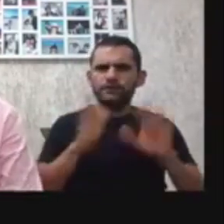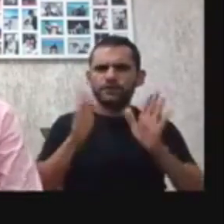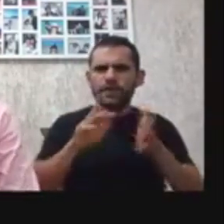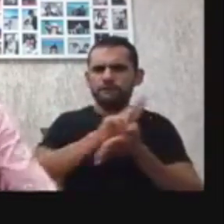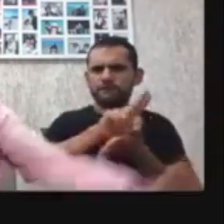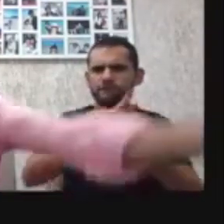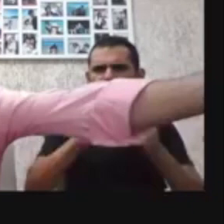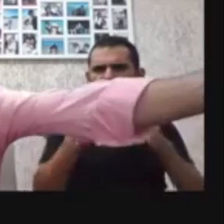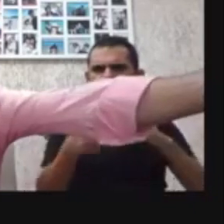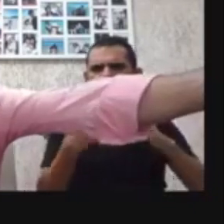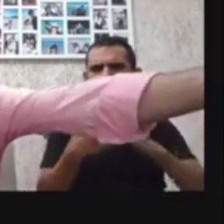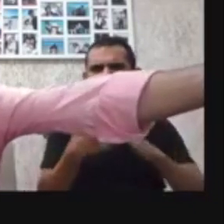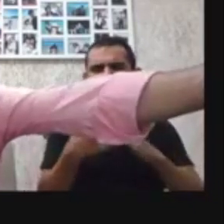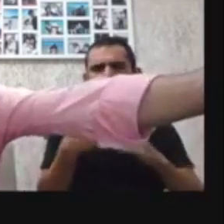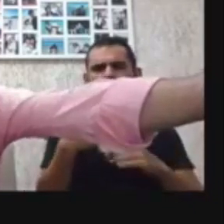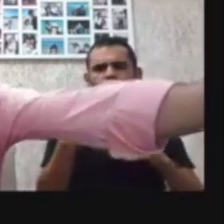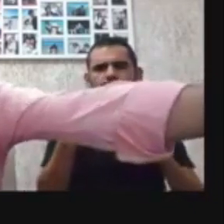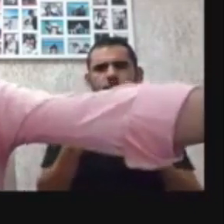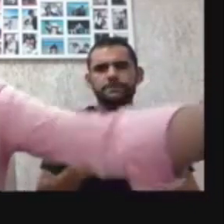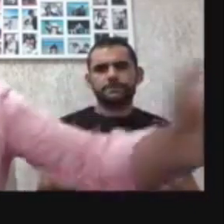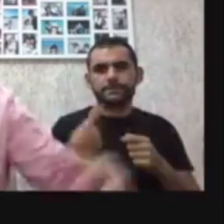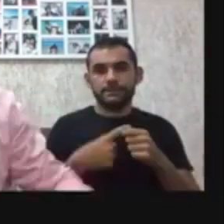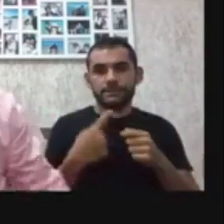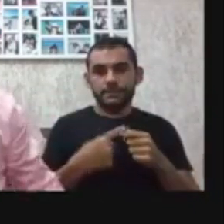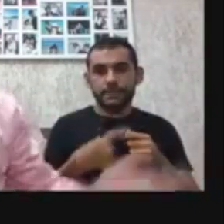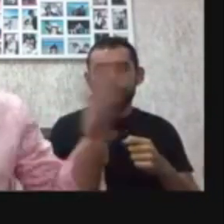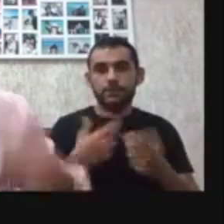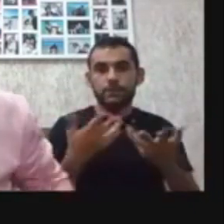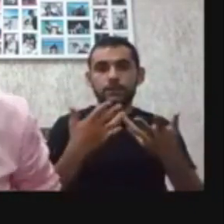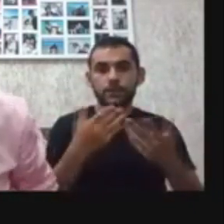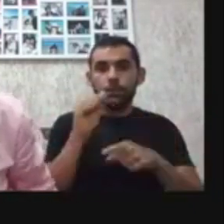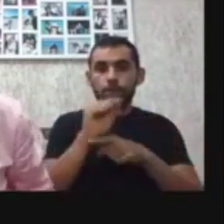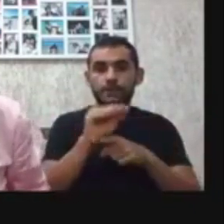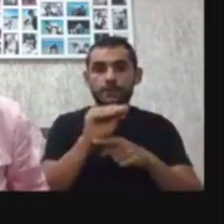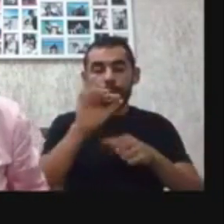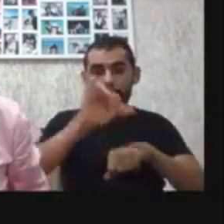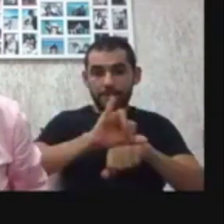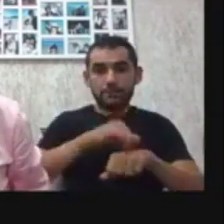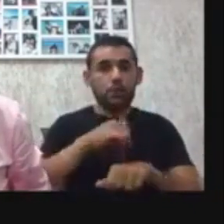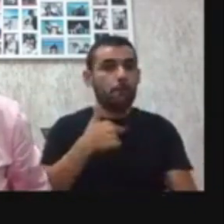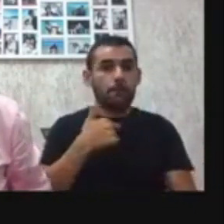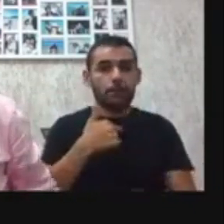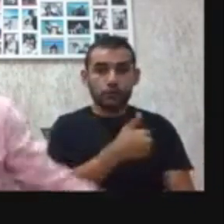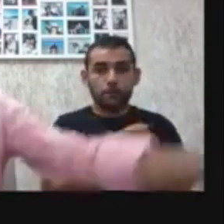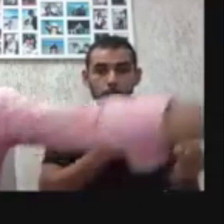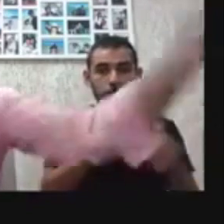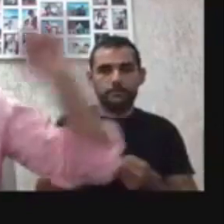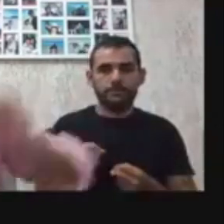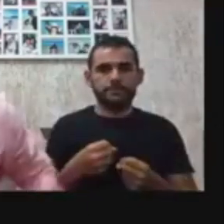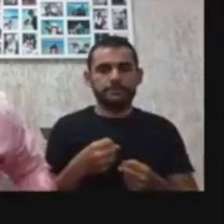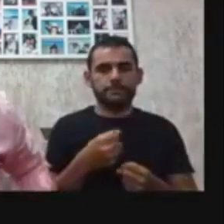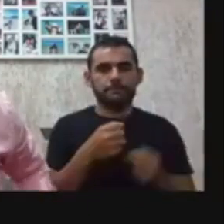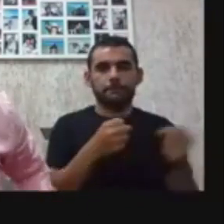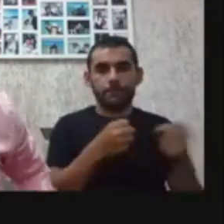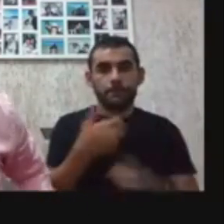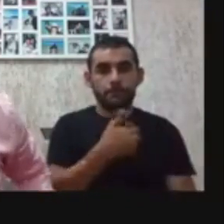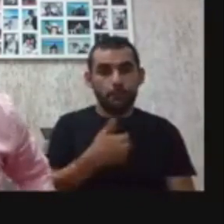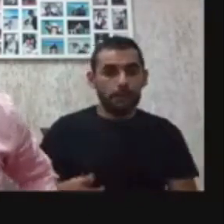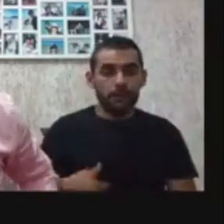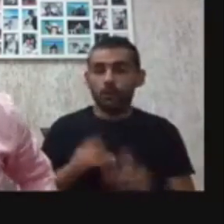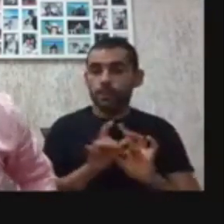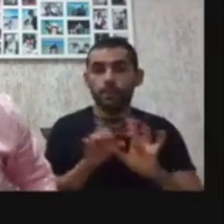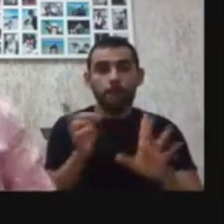na cidade. Eles falam, eu queria cuidar dessa praça, eu não posso. O poder público não deixa. Entendeu? Mal eu posso passar uma vassoura